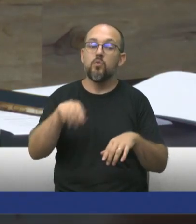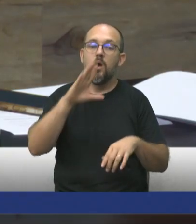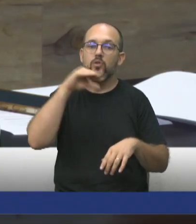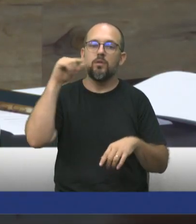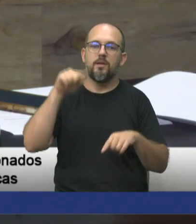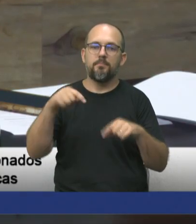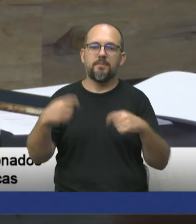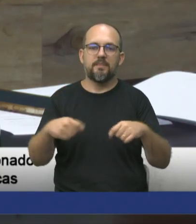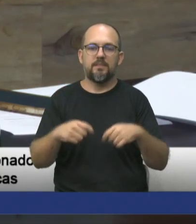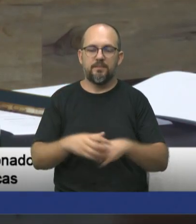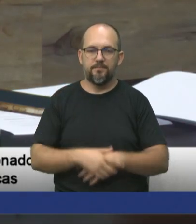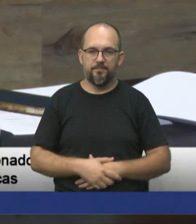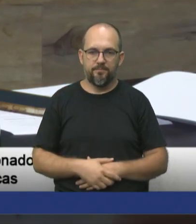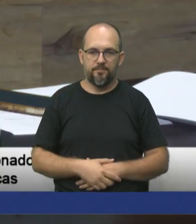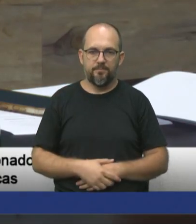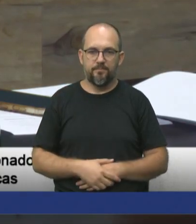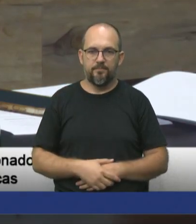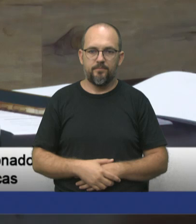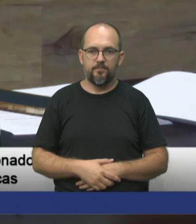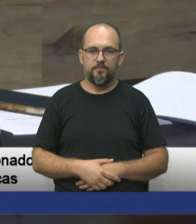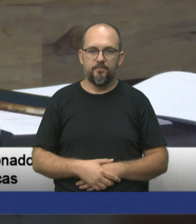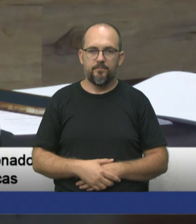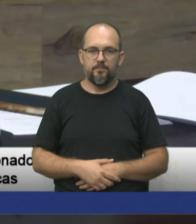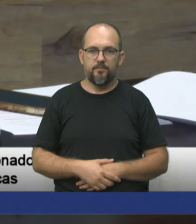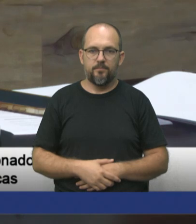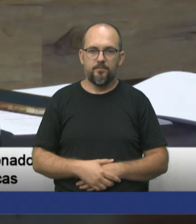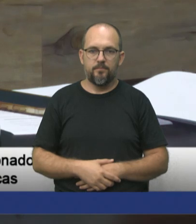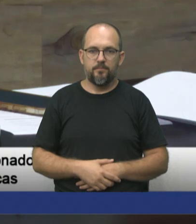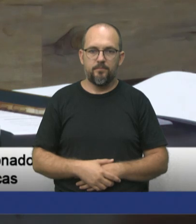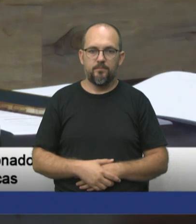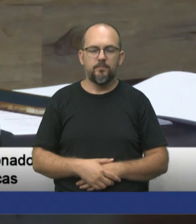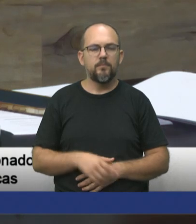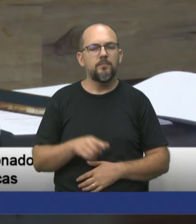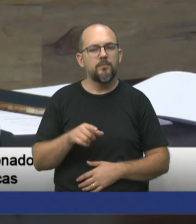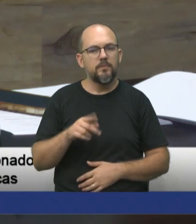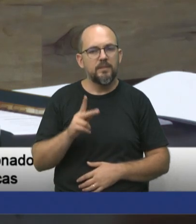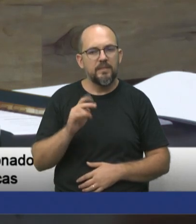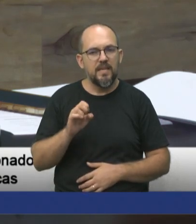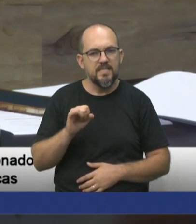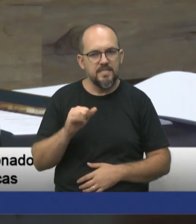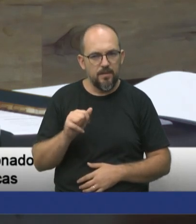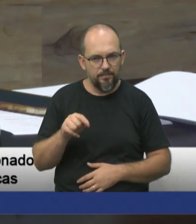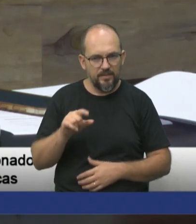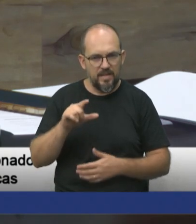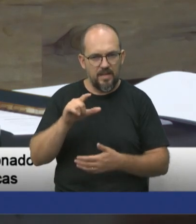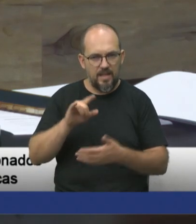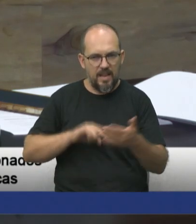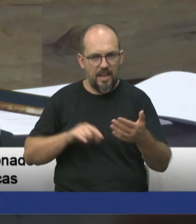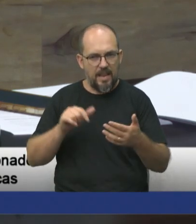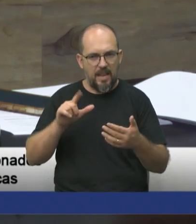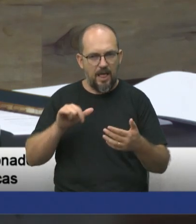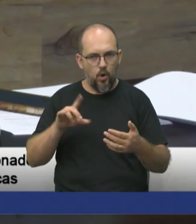adolescente precisa. No seu ponto de vista, Késia, o laudo